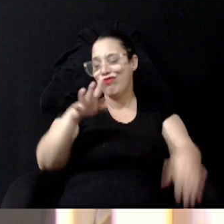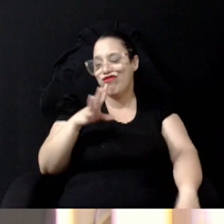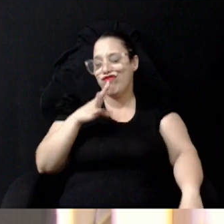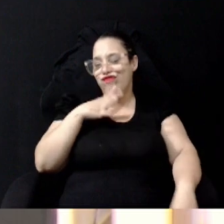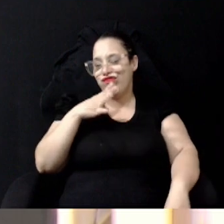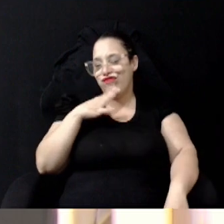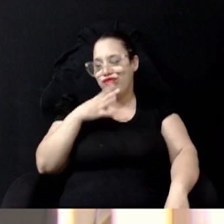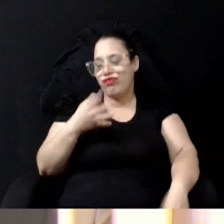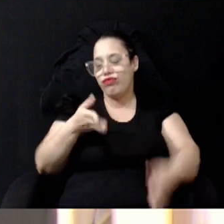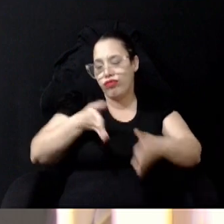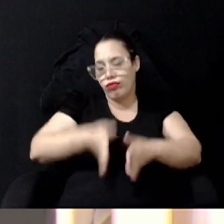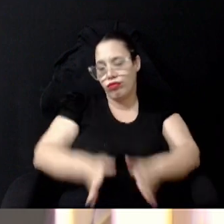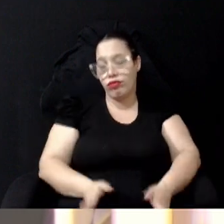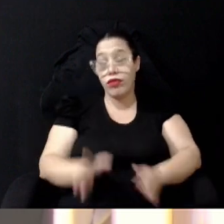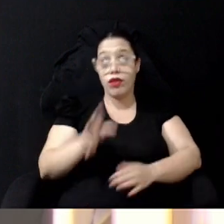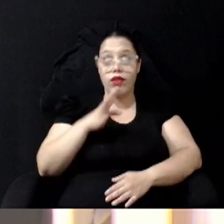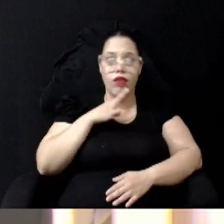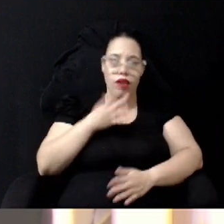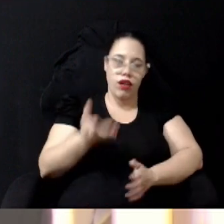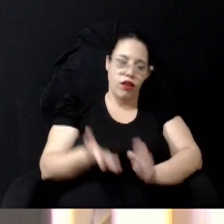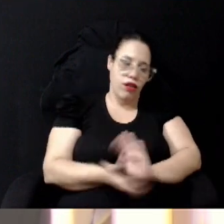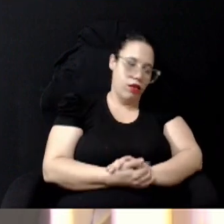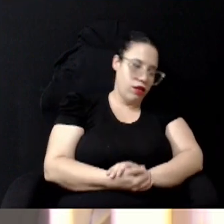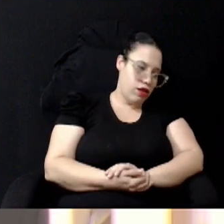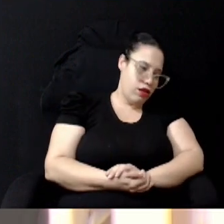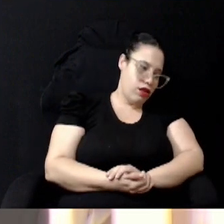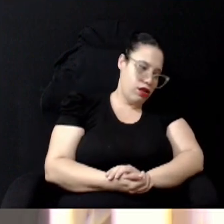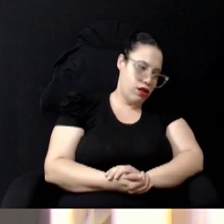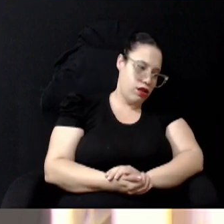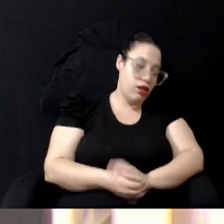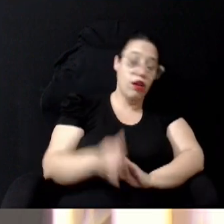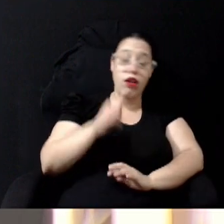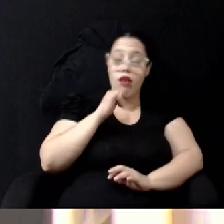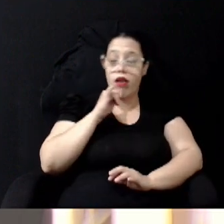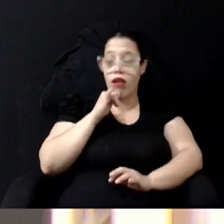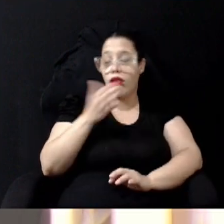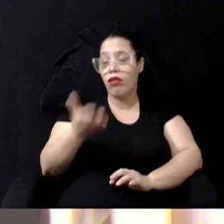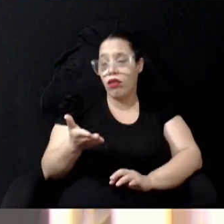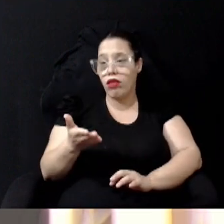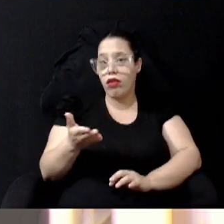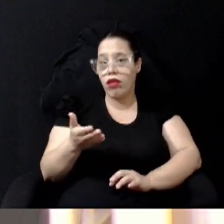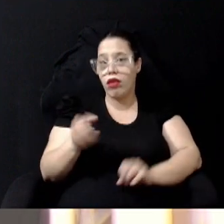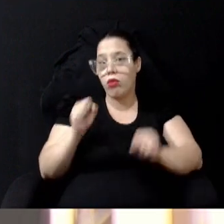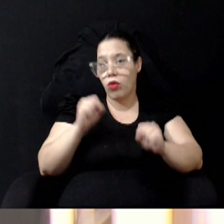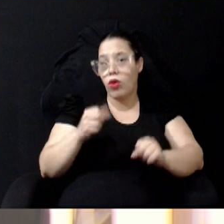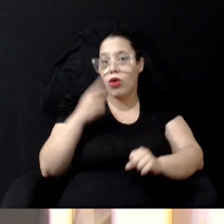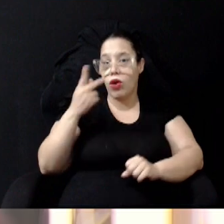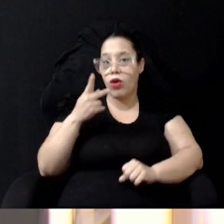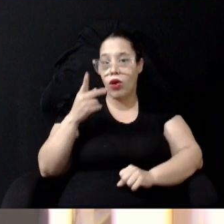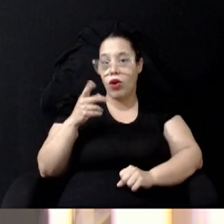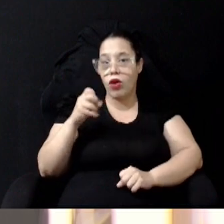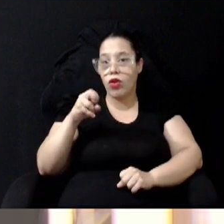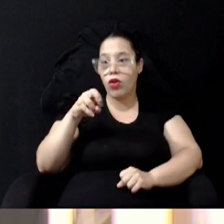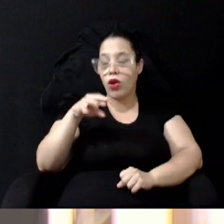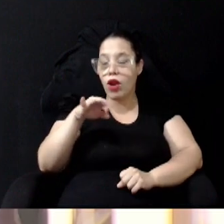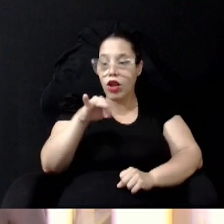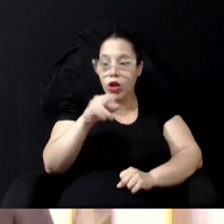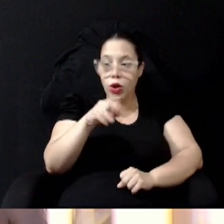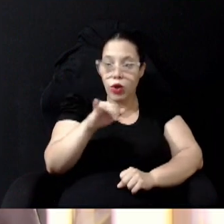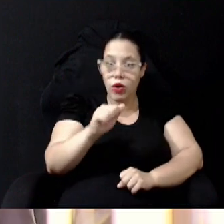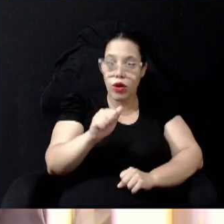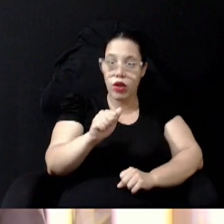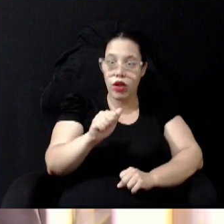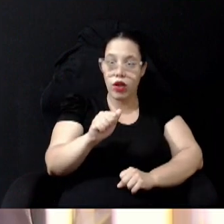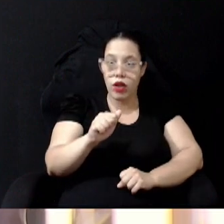da nossa mãe, né? A exemplo disso, a gente pode falar aí da dona Sônia, né? E da campanha